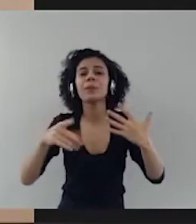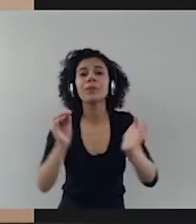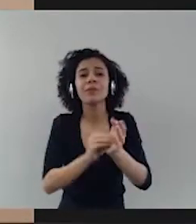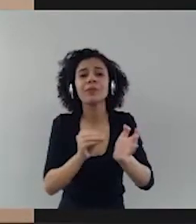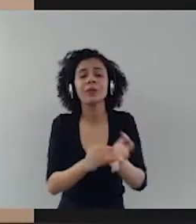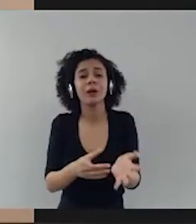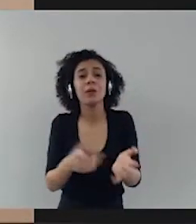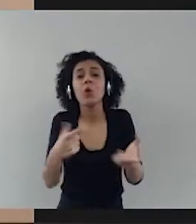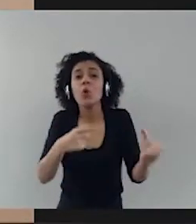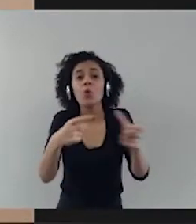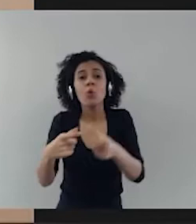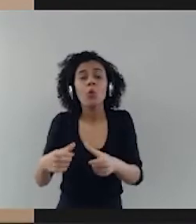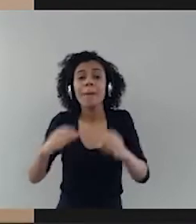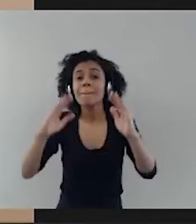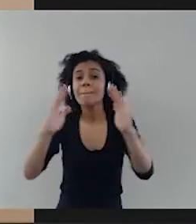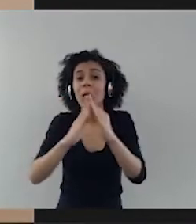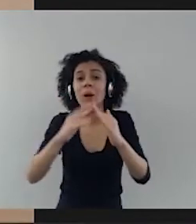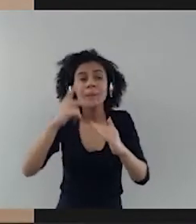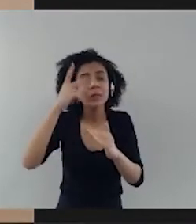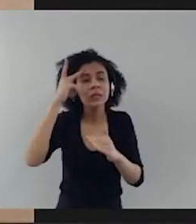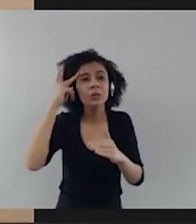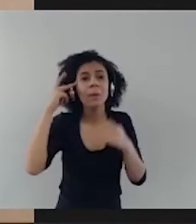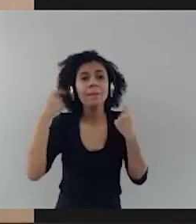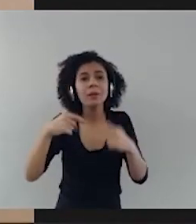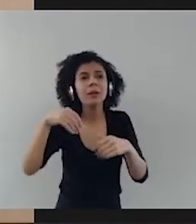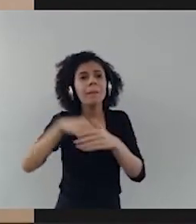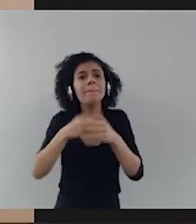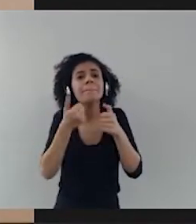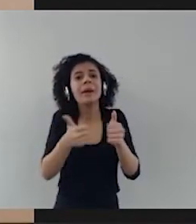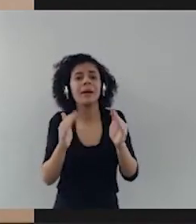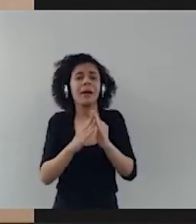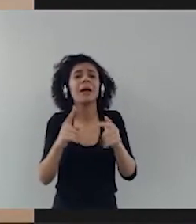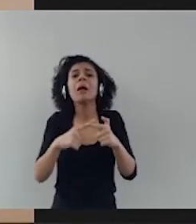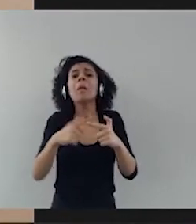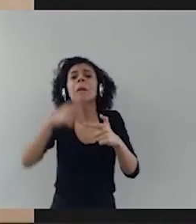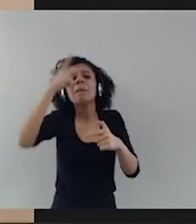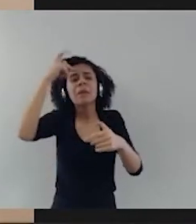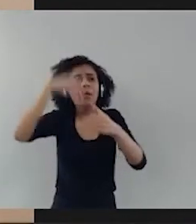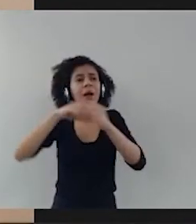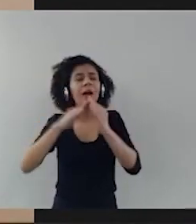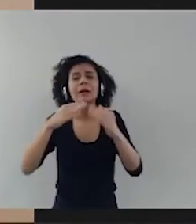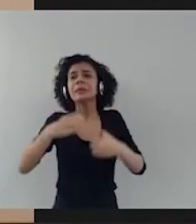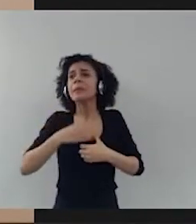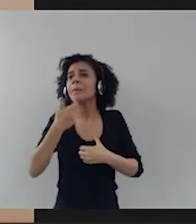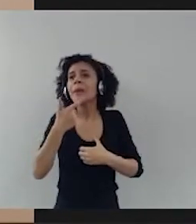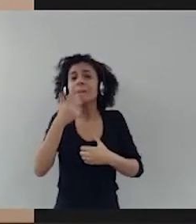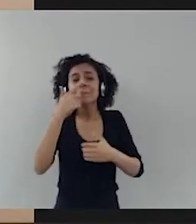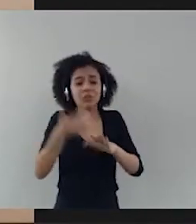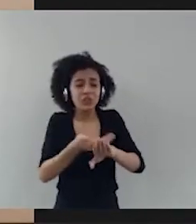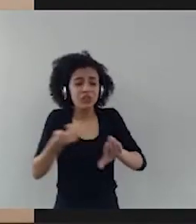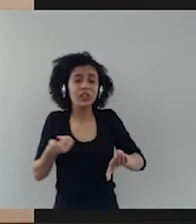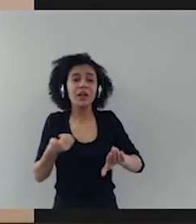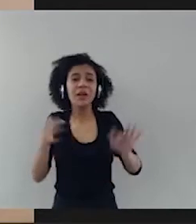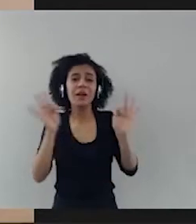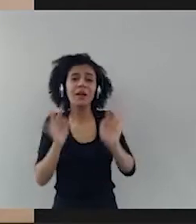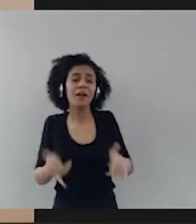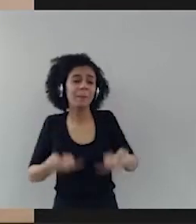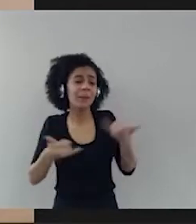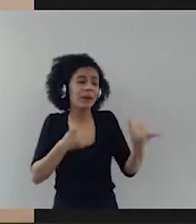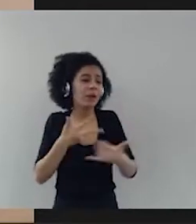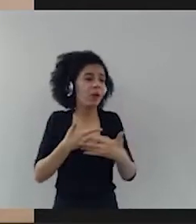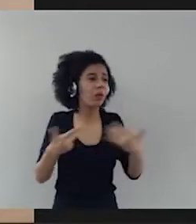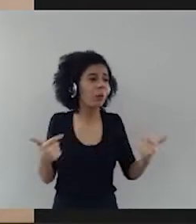perspectiva de que são lugares de morar e que essas pessoas precisam estar bem. Elas foram tolhidas do seu lazer. E mesmo